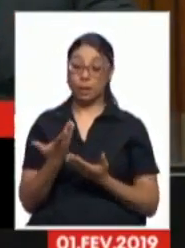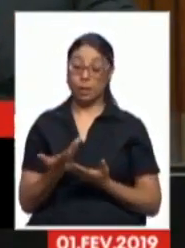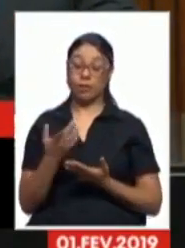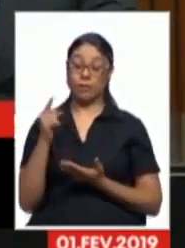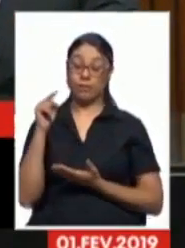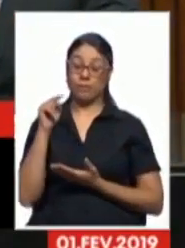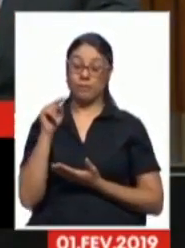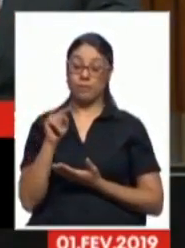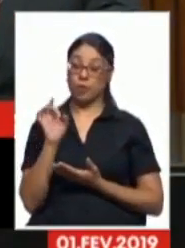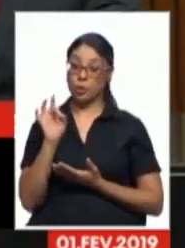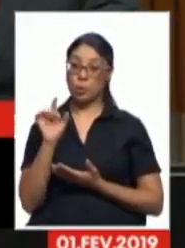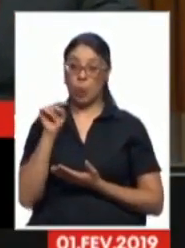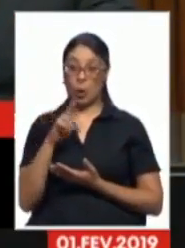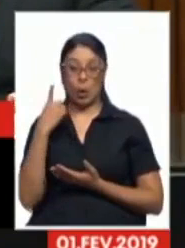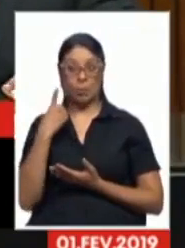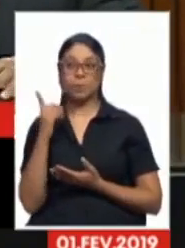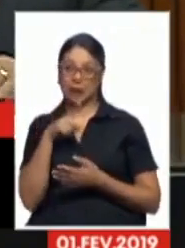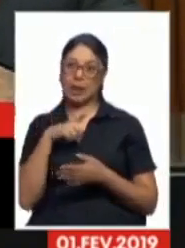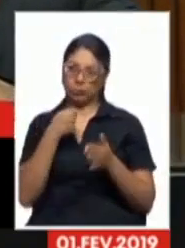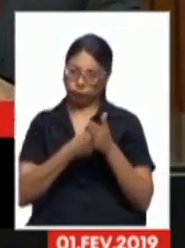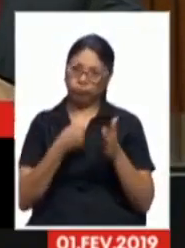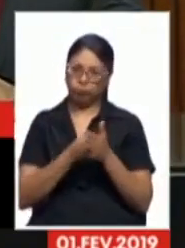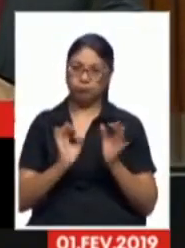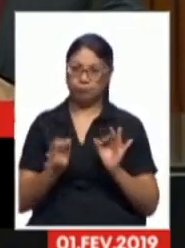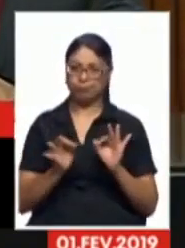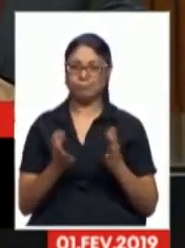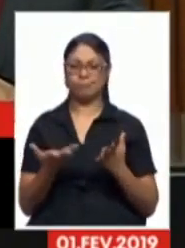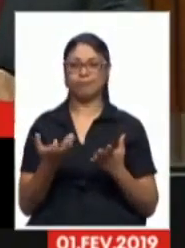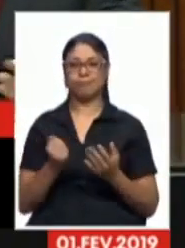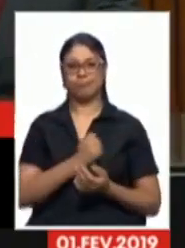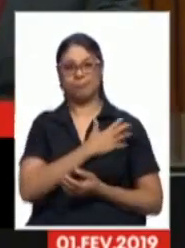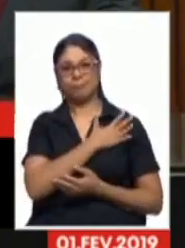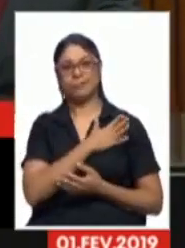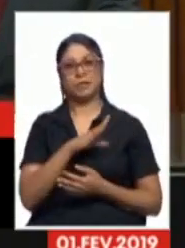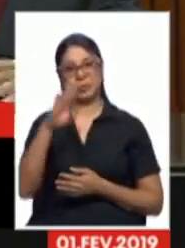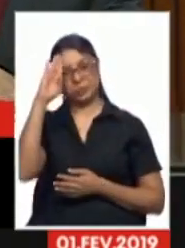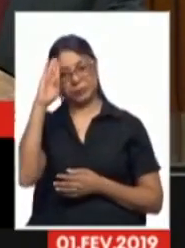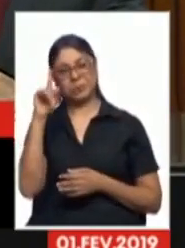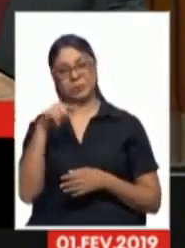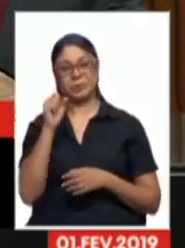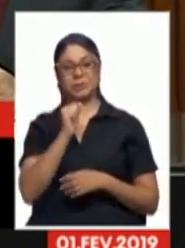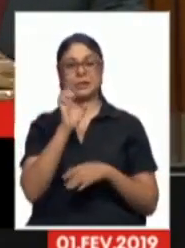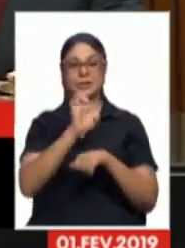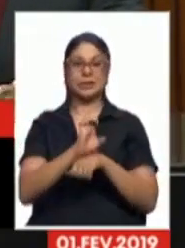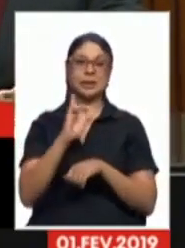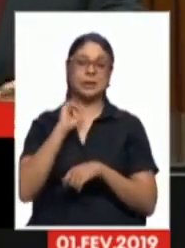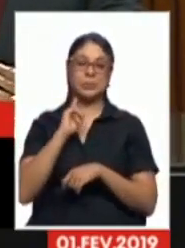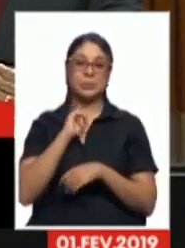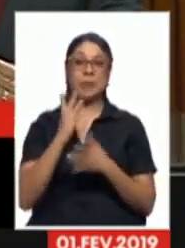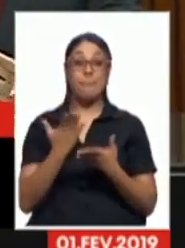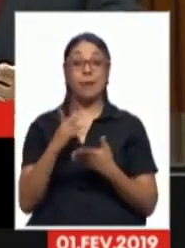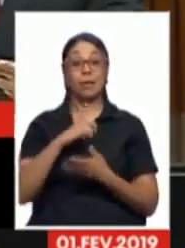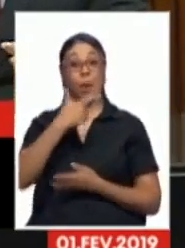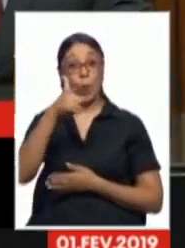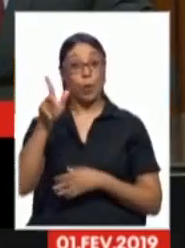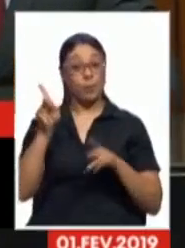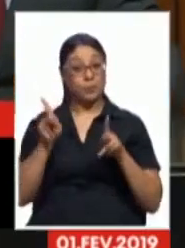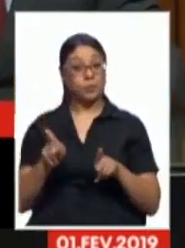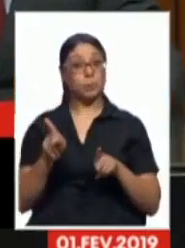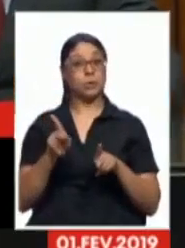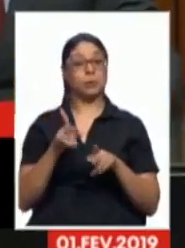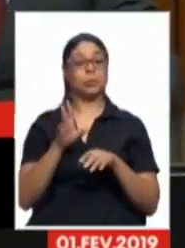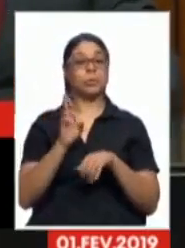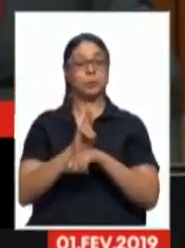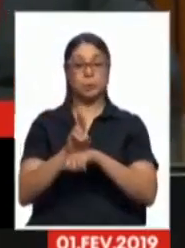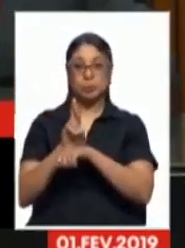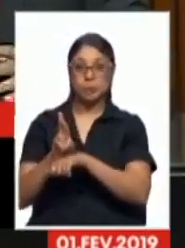uma atuação bastante combativa em defesa das forças policiais do Estado, nós temos aqui na casa vários outros representantes de categorias